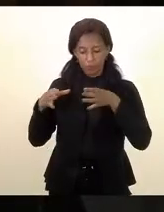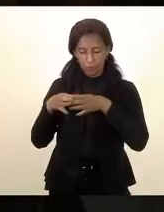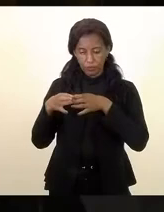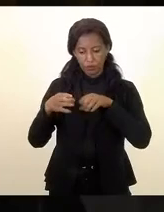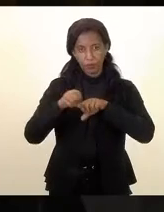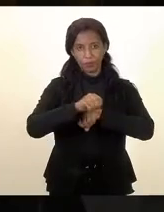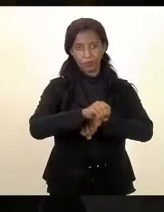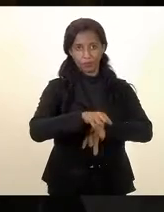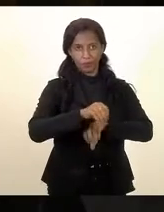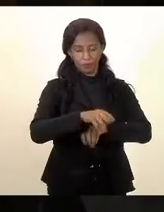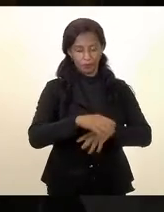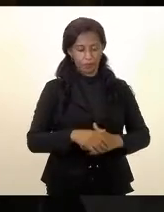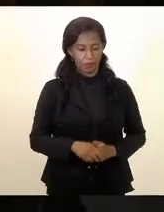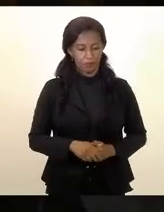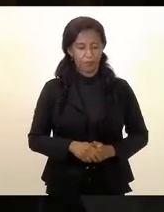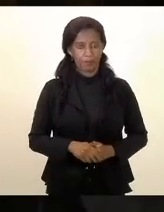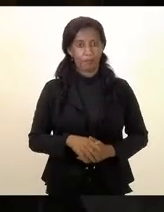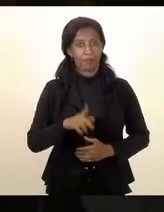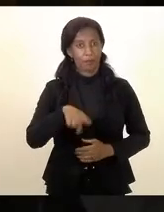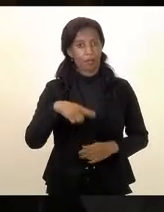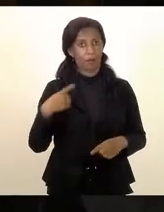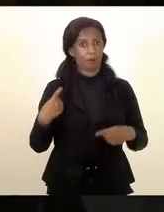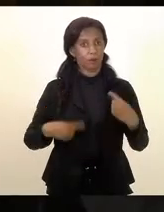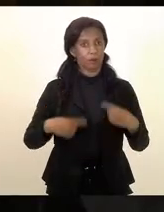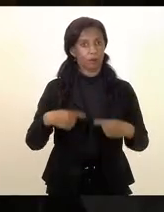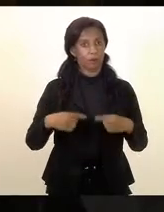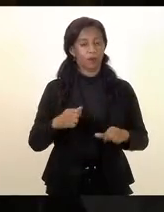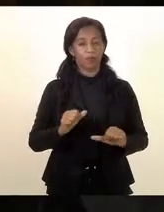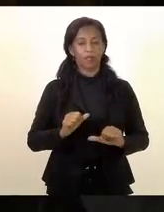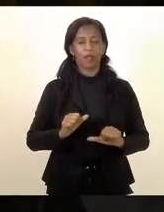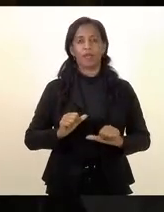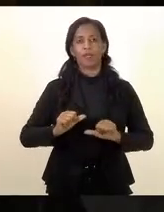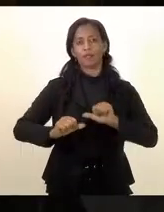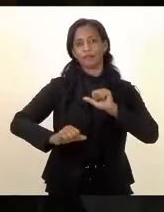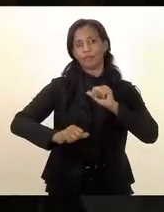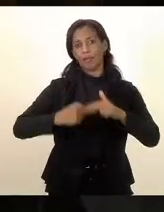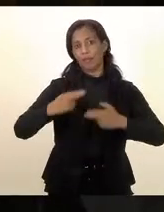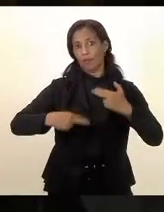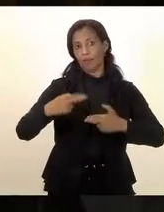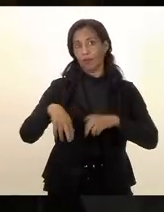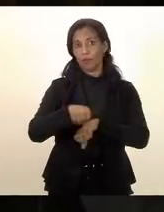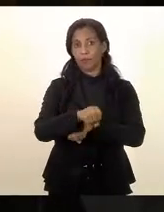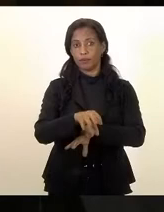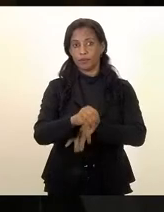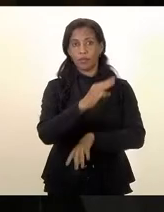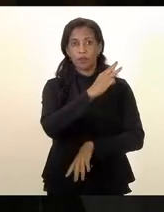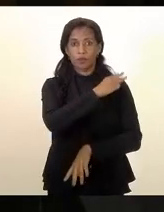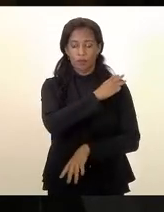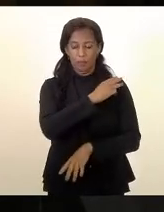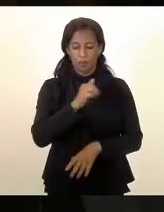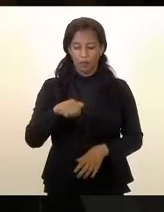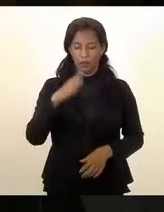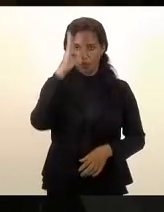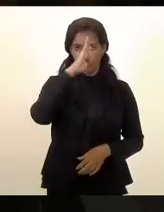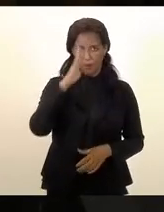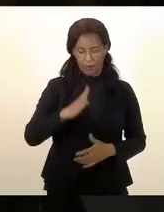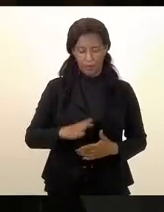Educação que é o debate da reforma do ensino médio a gente no Brasil